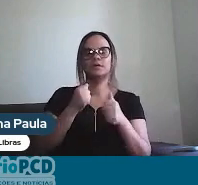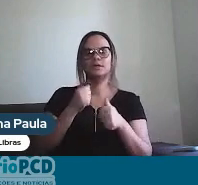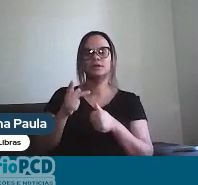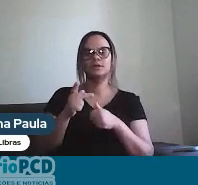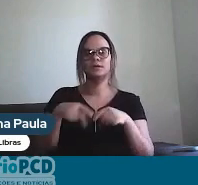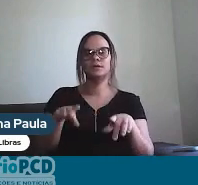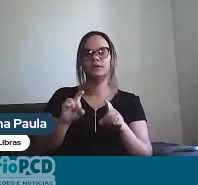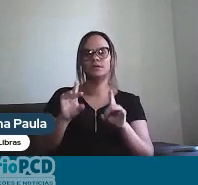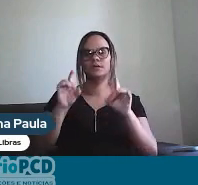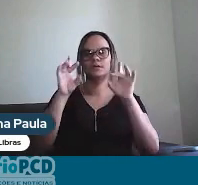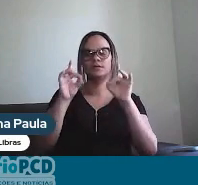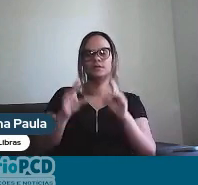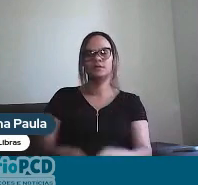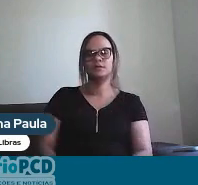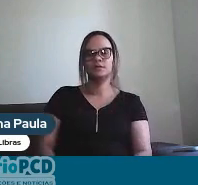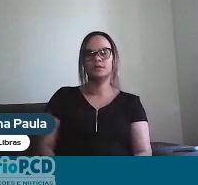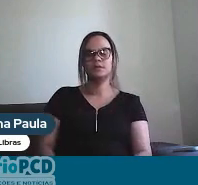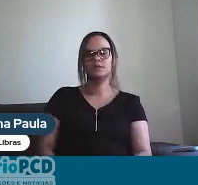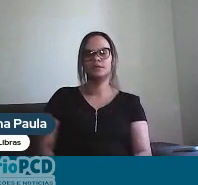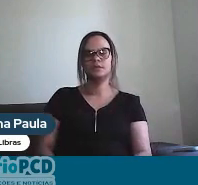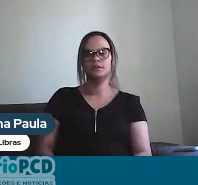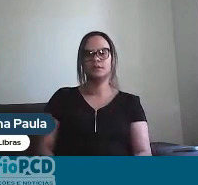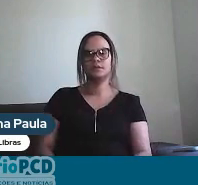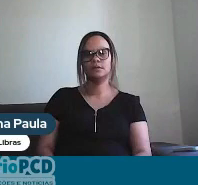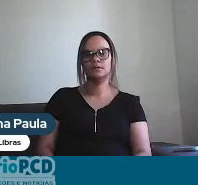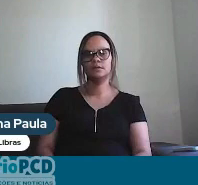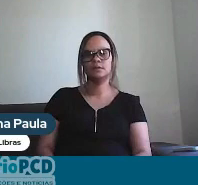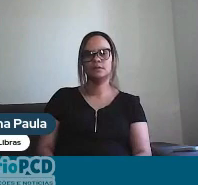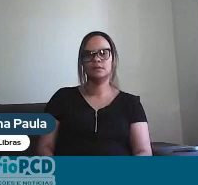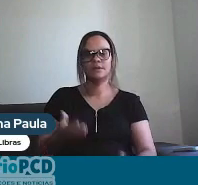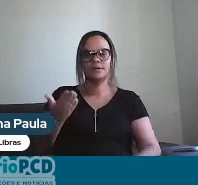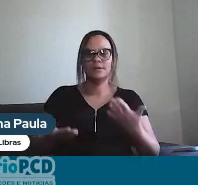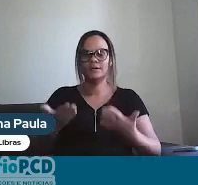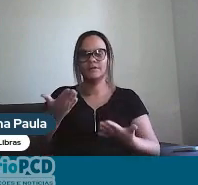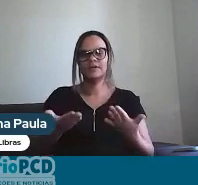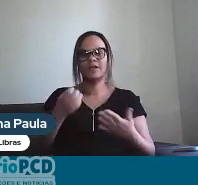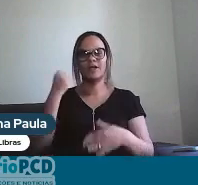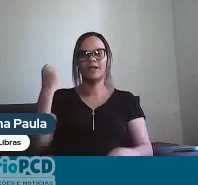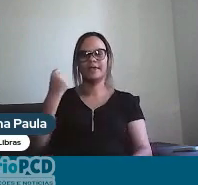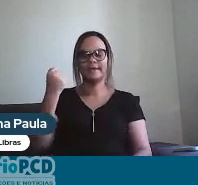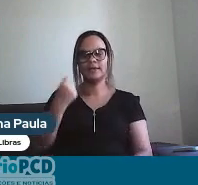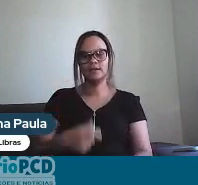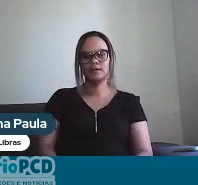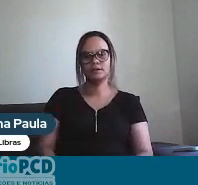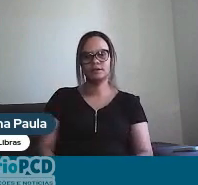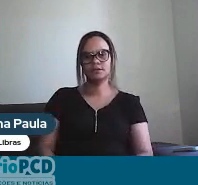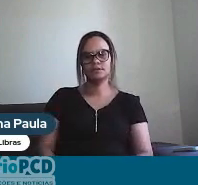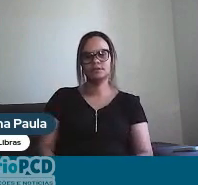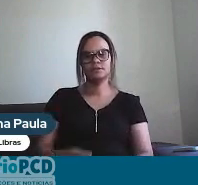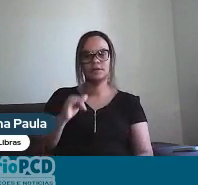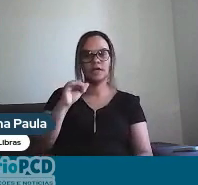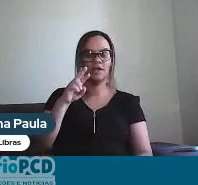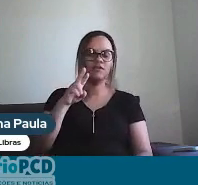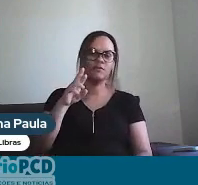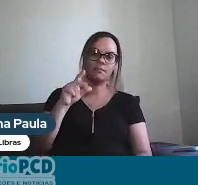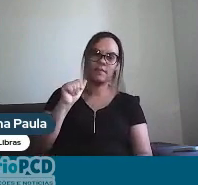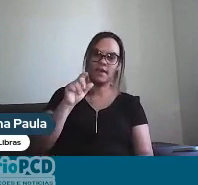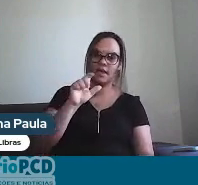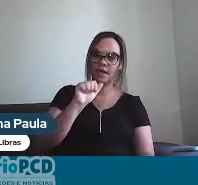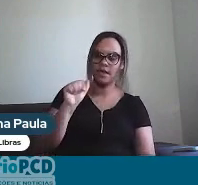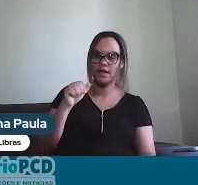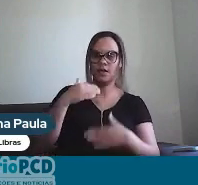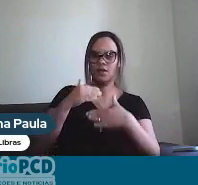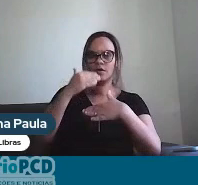especial, que tinha que fazer uma gradação nas deficiências, se é leve, moderado, grave, e ele pegou o IFBRA e desenvolveu